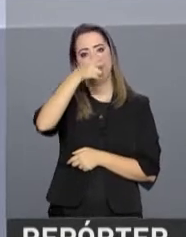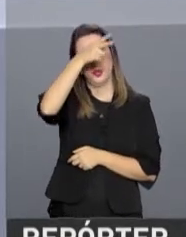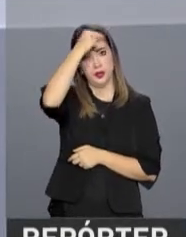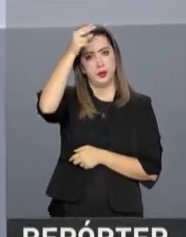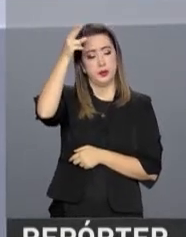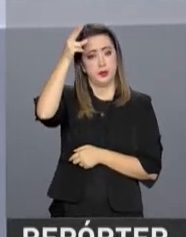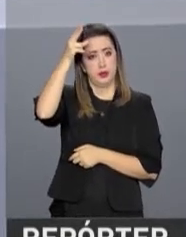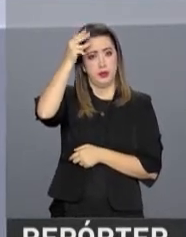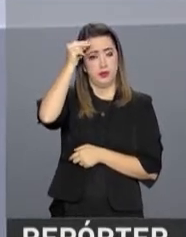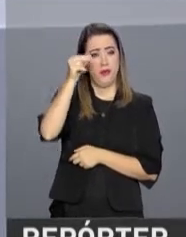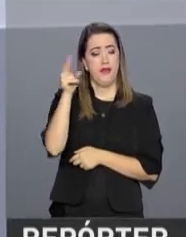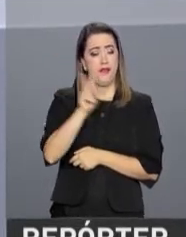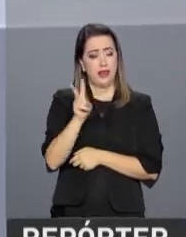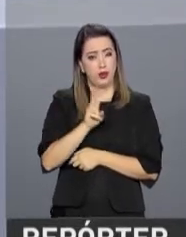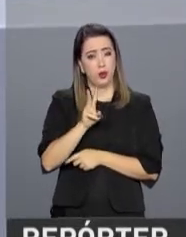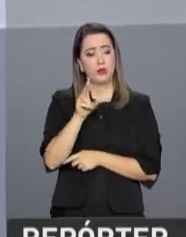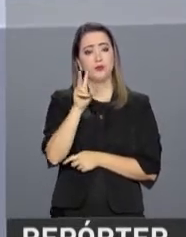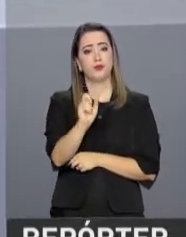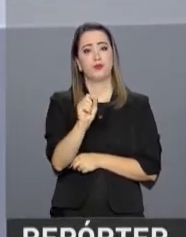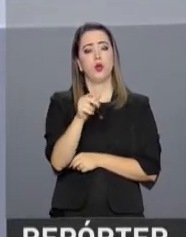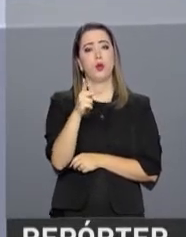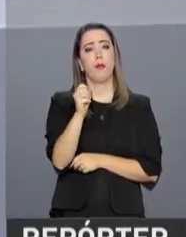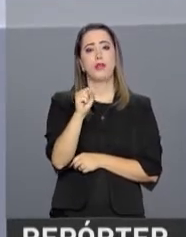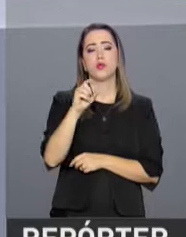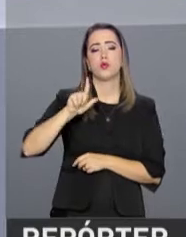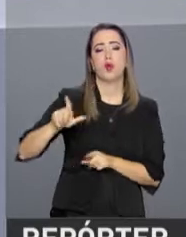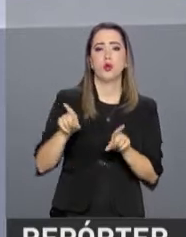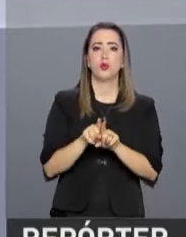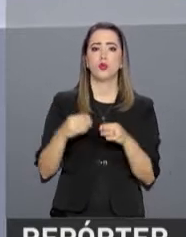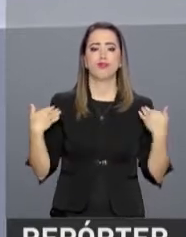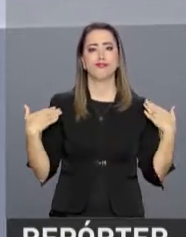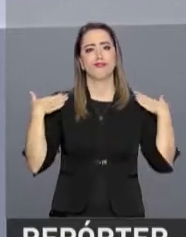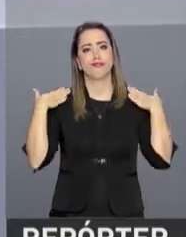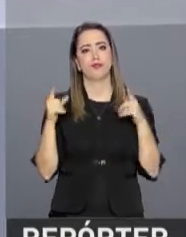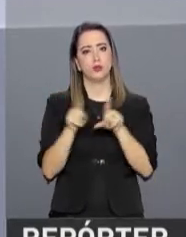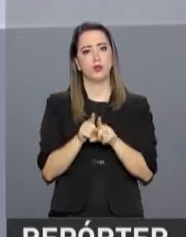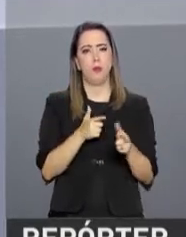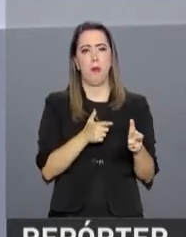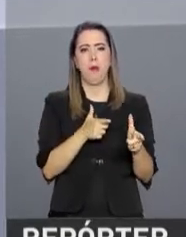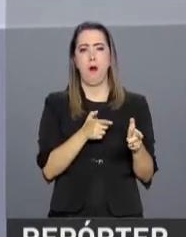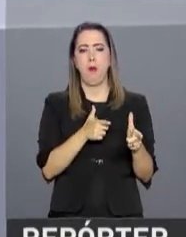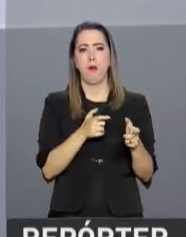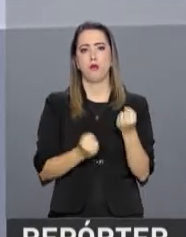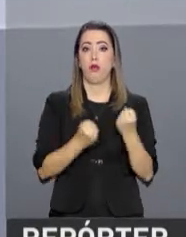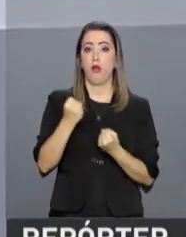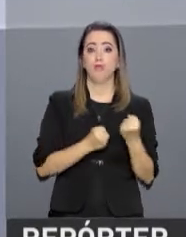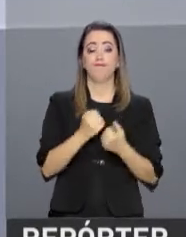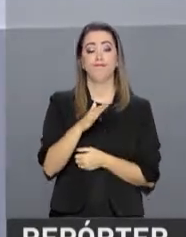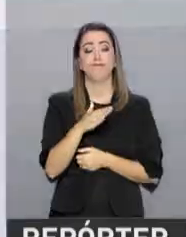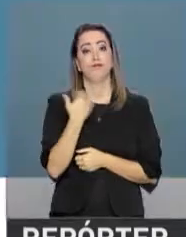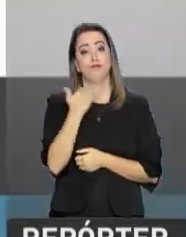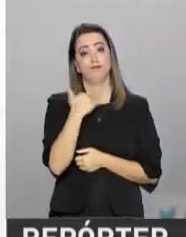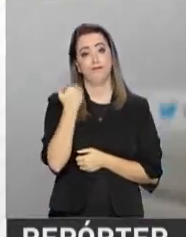l franco do pessoal e do motorista anderson pedro gomes os dois foram mortos a tiros na noite de ontem no rio de janeiro o